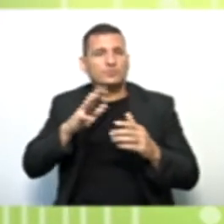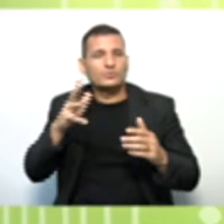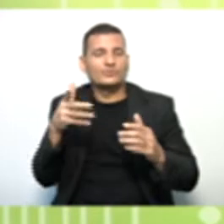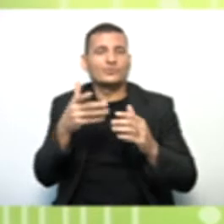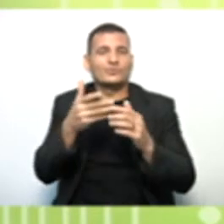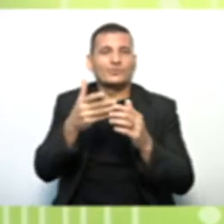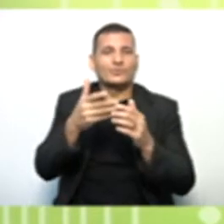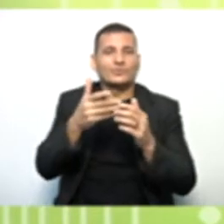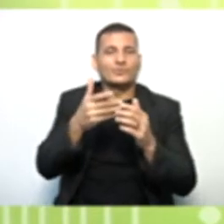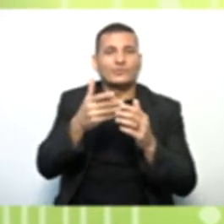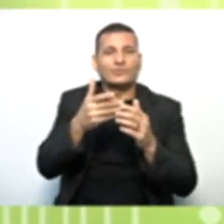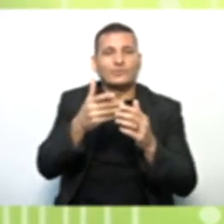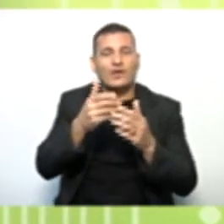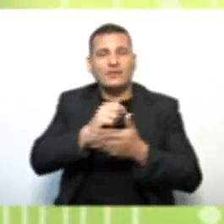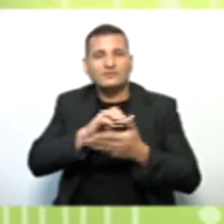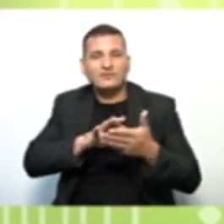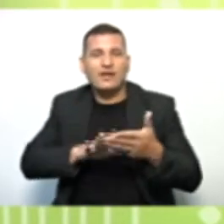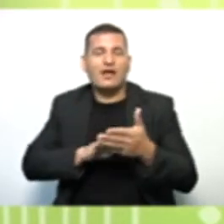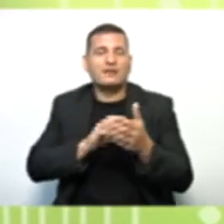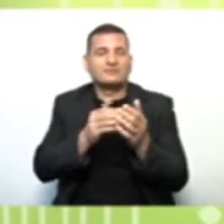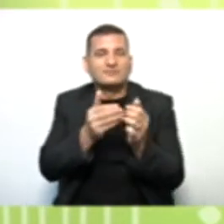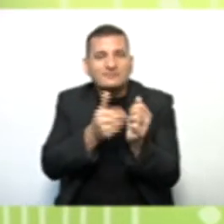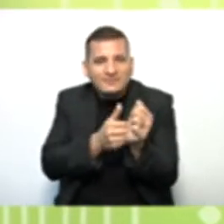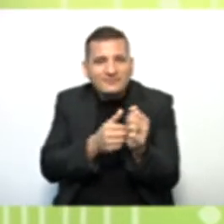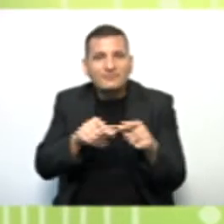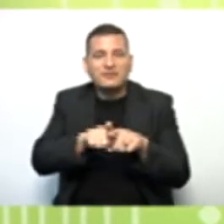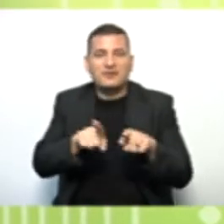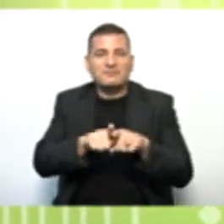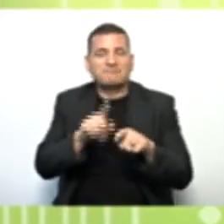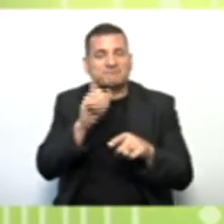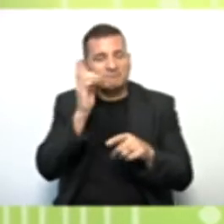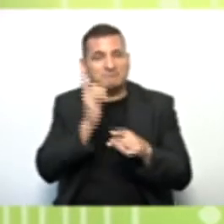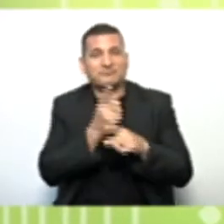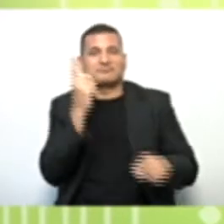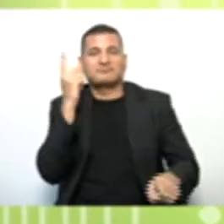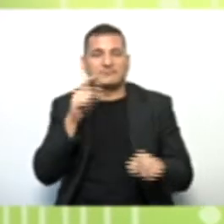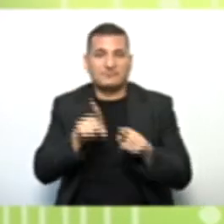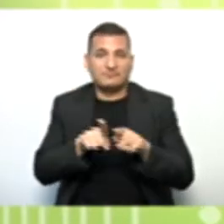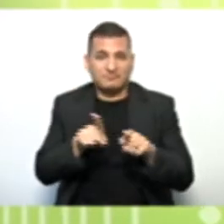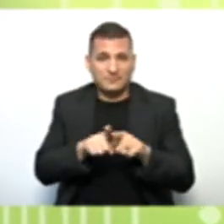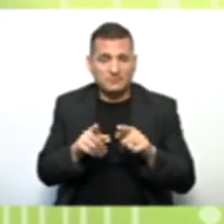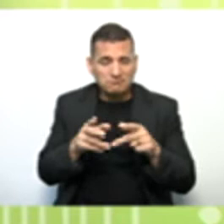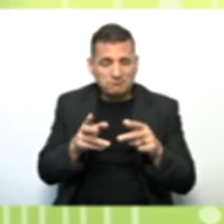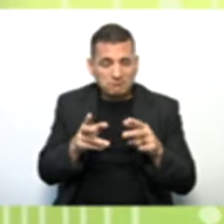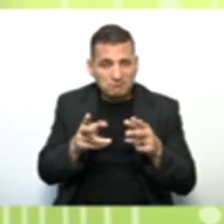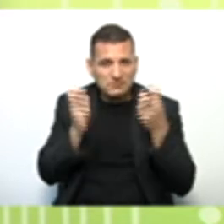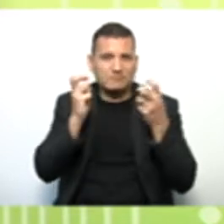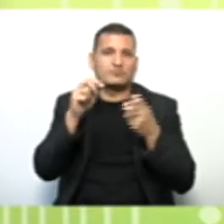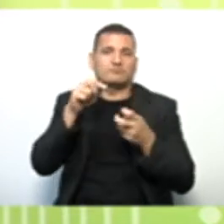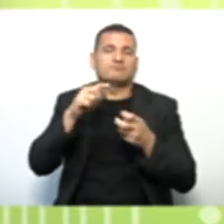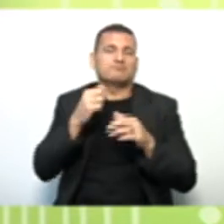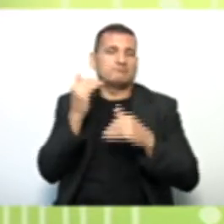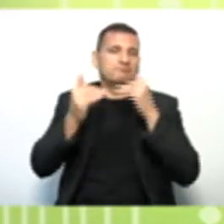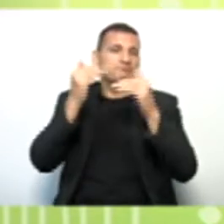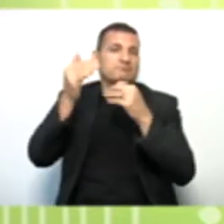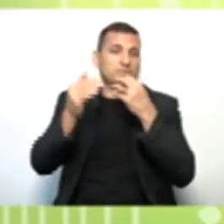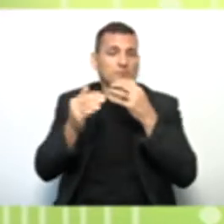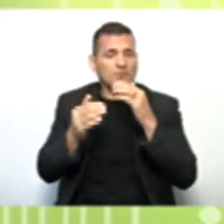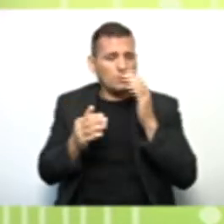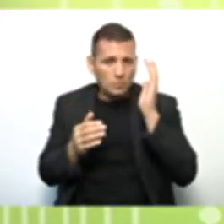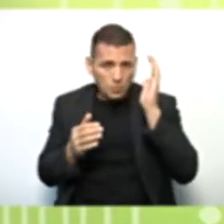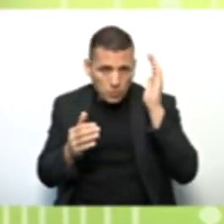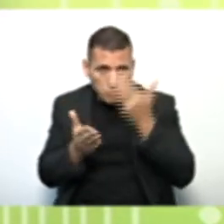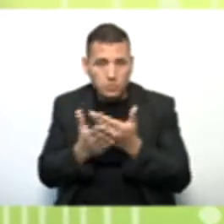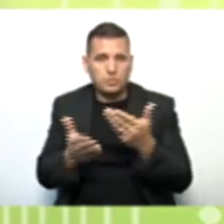né? Vocês fizeram muito bem e demonstraram uma aptidão muito grande, até maior do que a gente esperava. Então eu acredito que hoje vocês vão fazer uma boa prova.